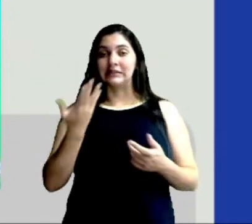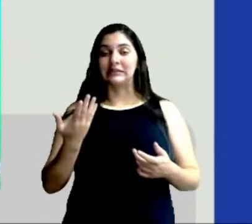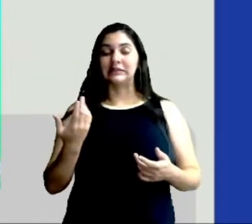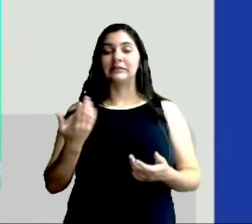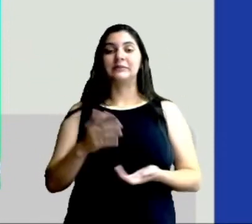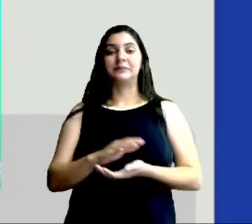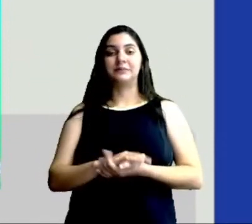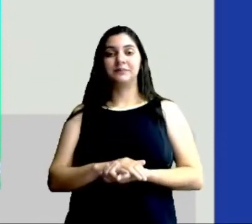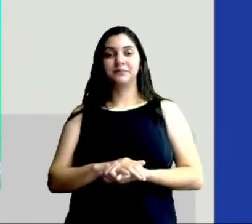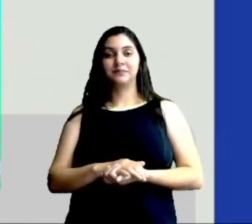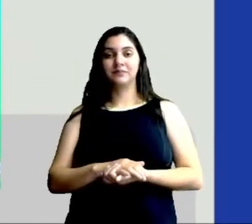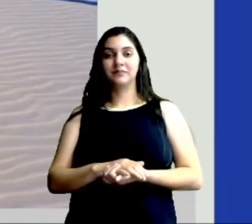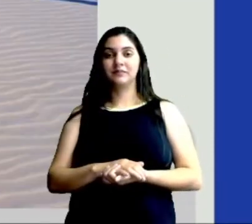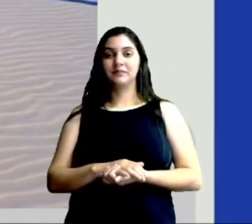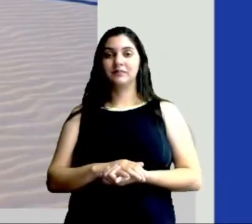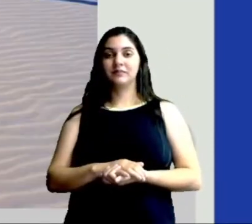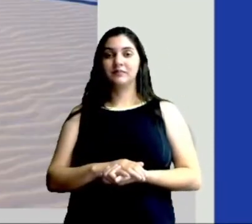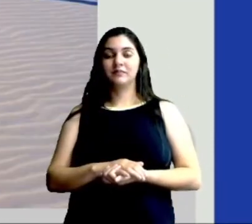Nordeste.